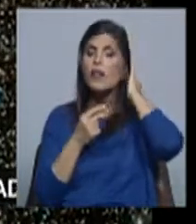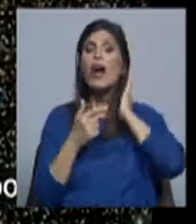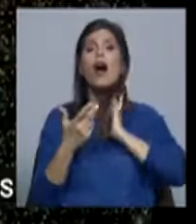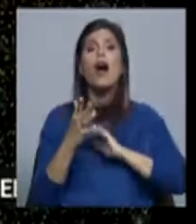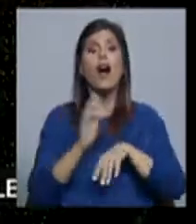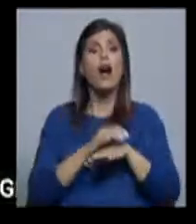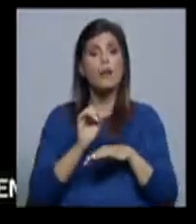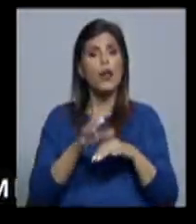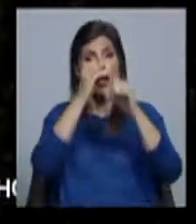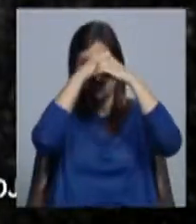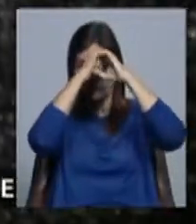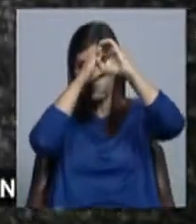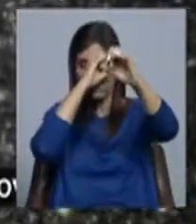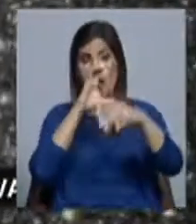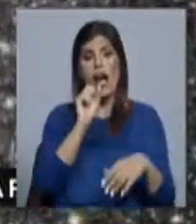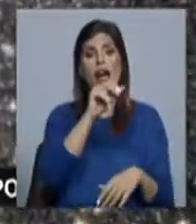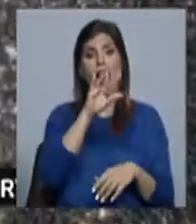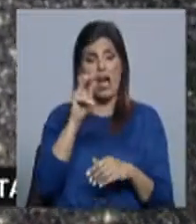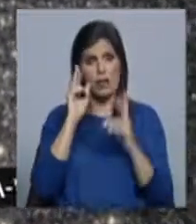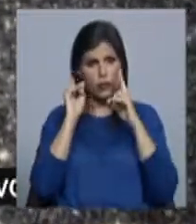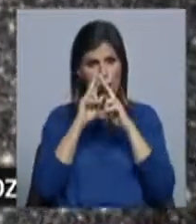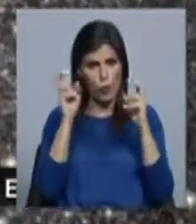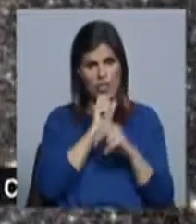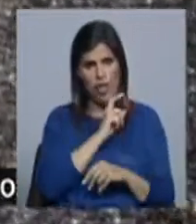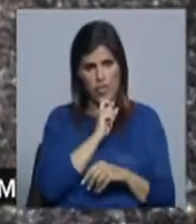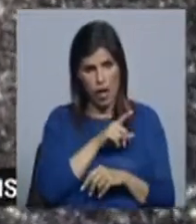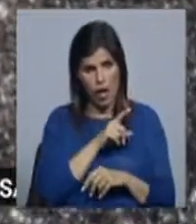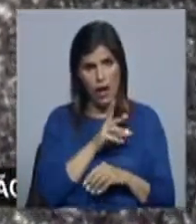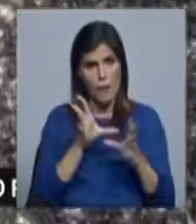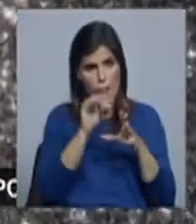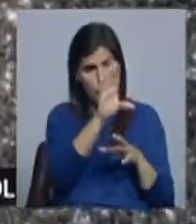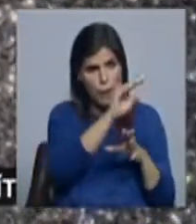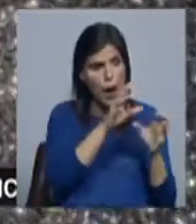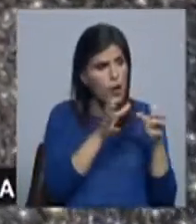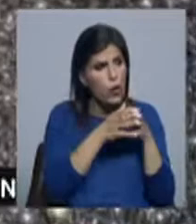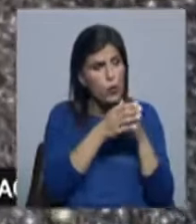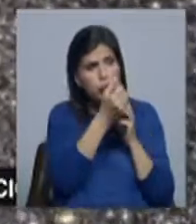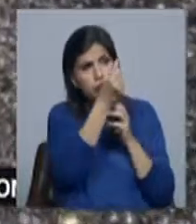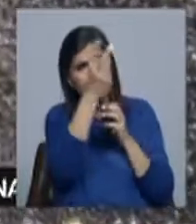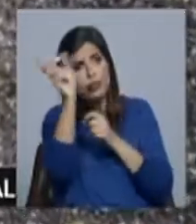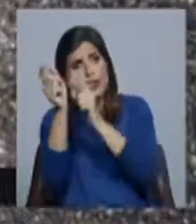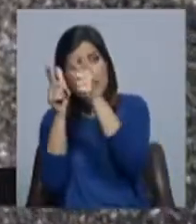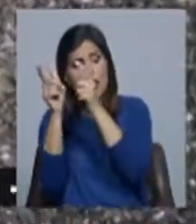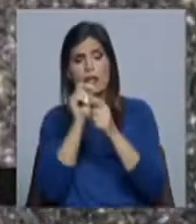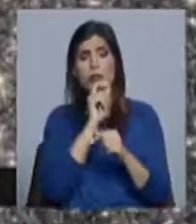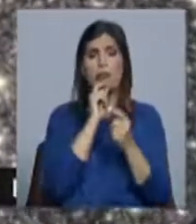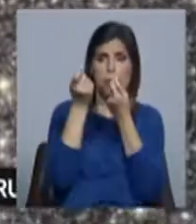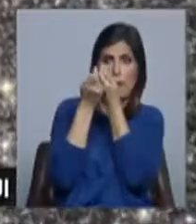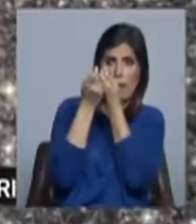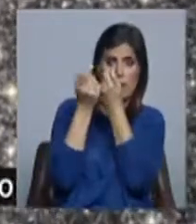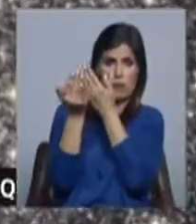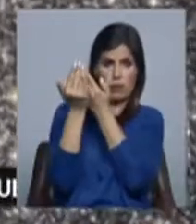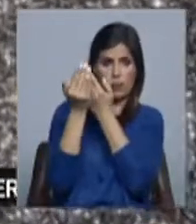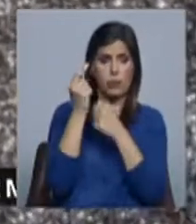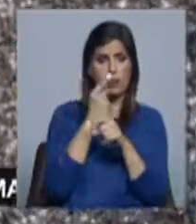Gaia, conseguir descobrir mais enxames, até possam estar relativamente próximos de nós, porque agora